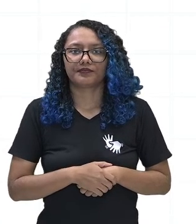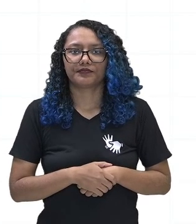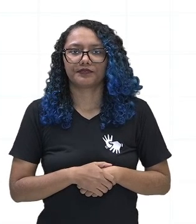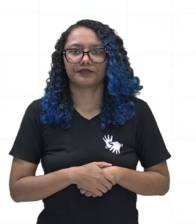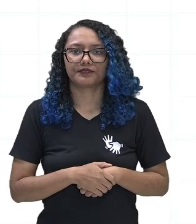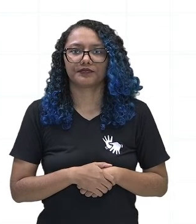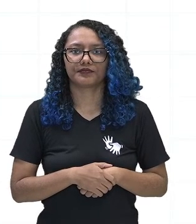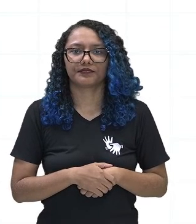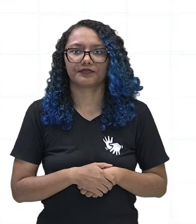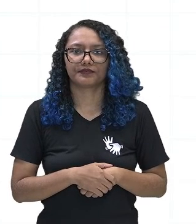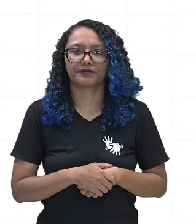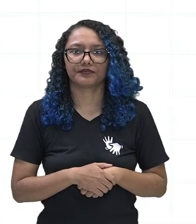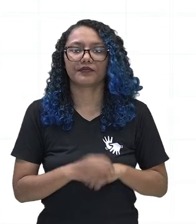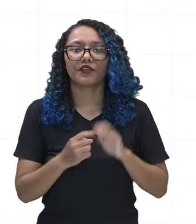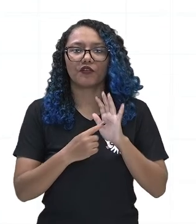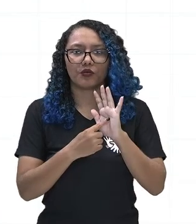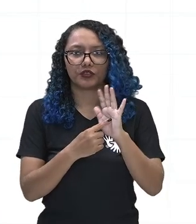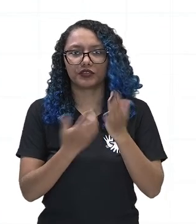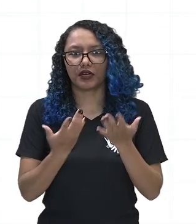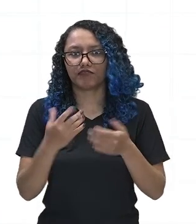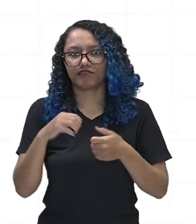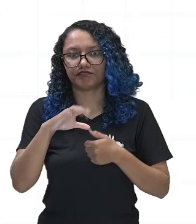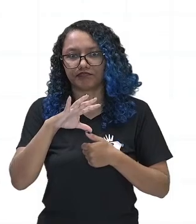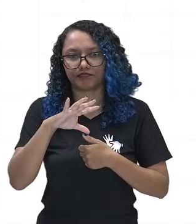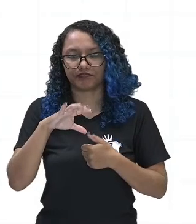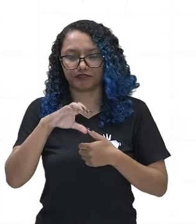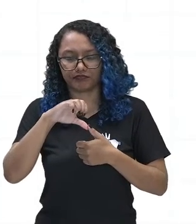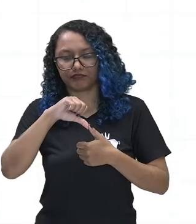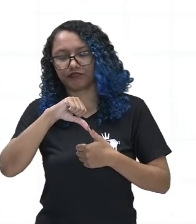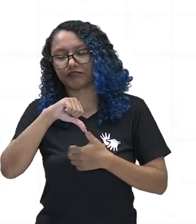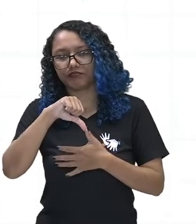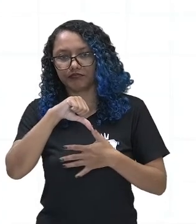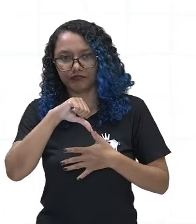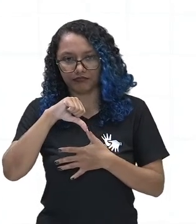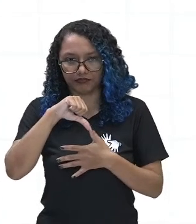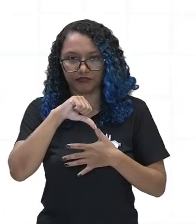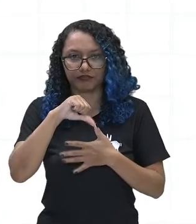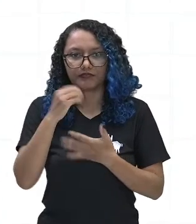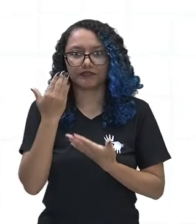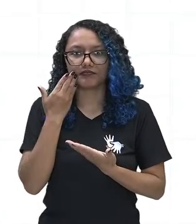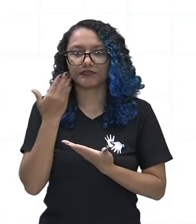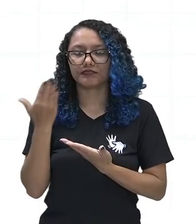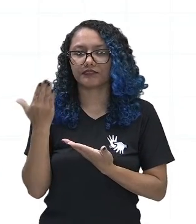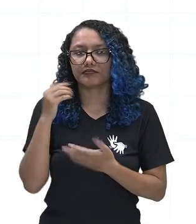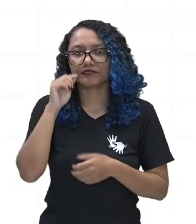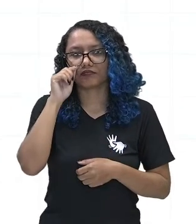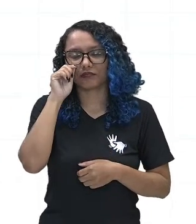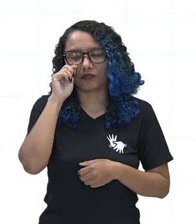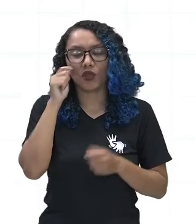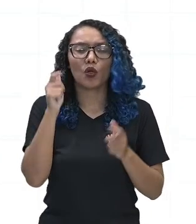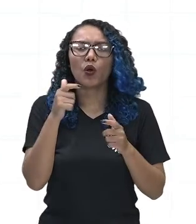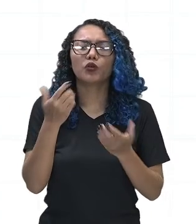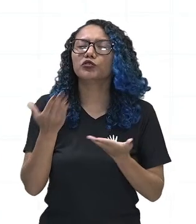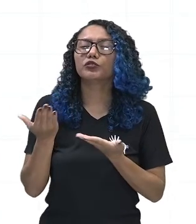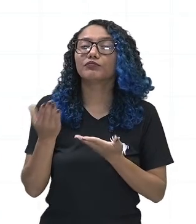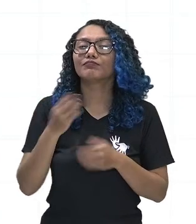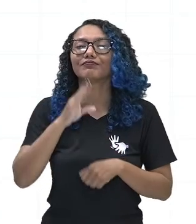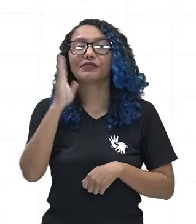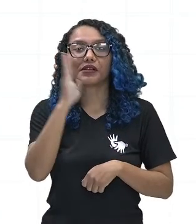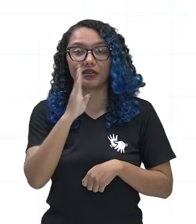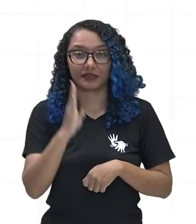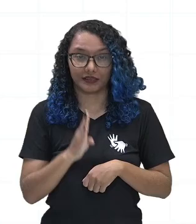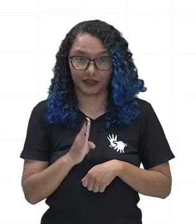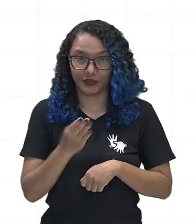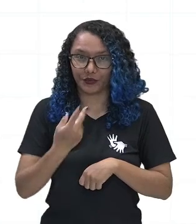aqui, a gente tem a América do Sul, e aí nós vamos ampliar, nós temos o nosso país, né? Então a gente tem aí